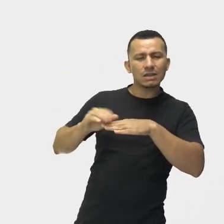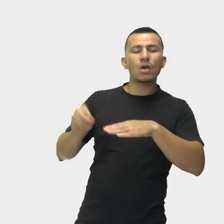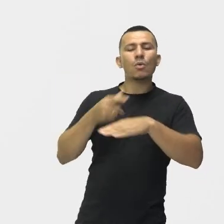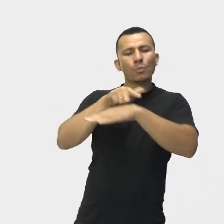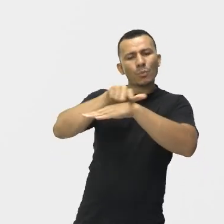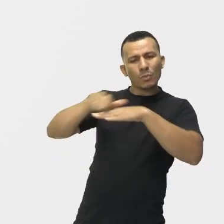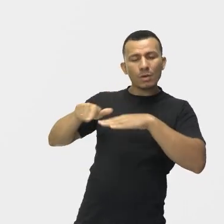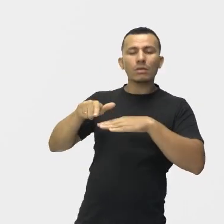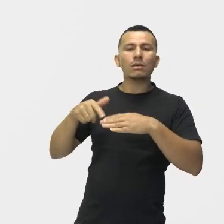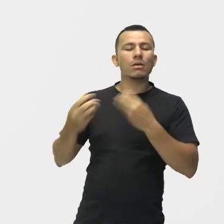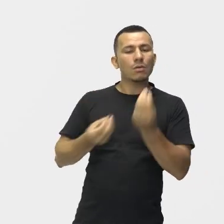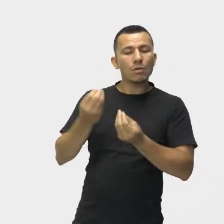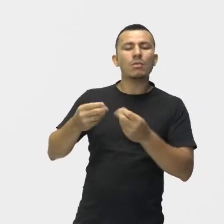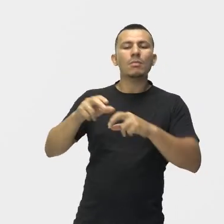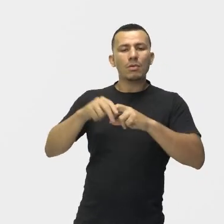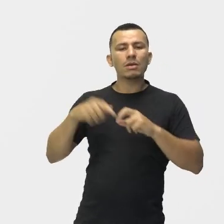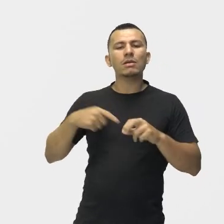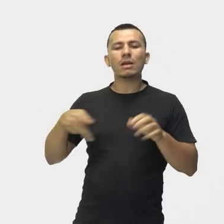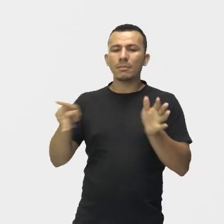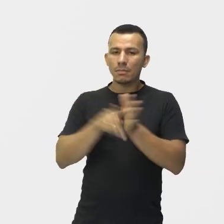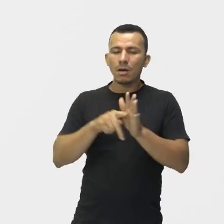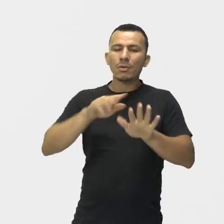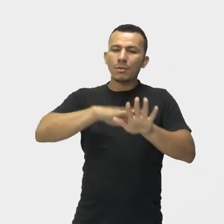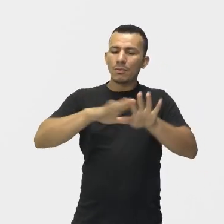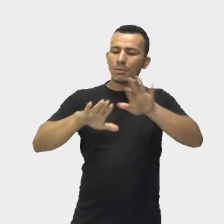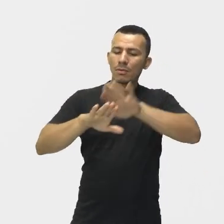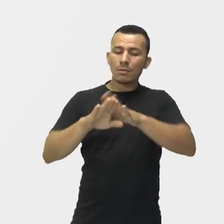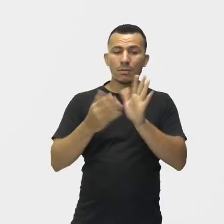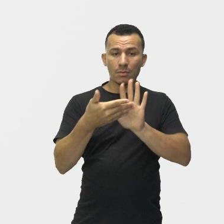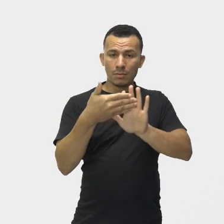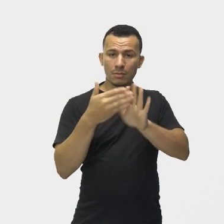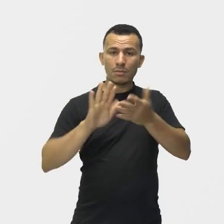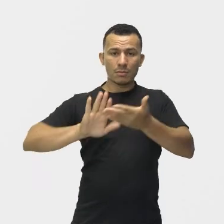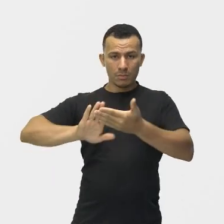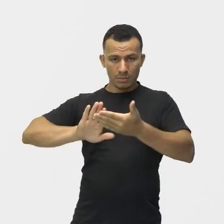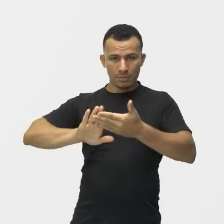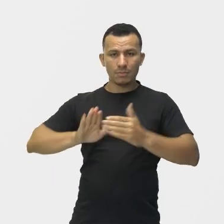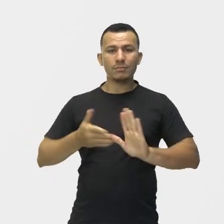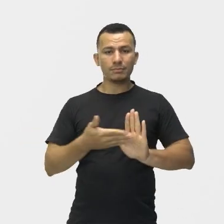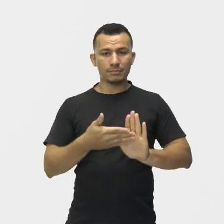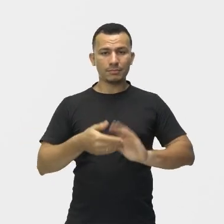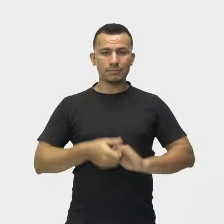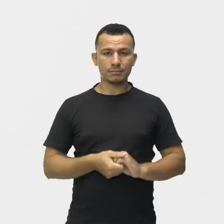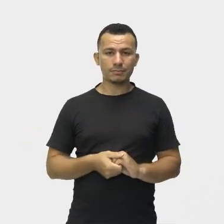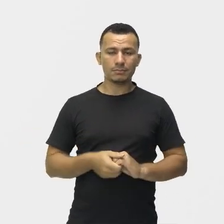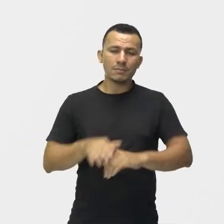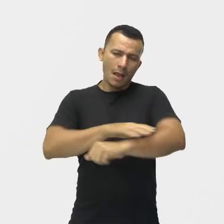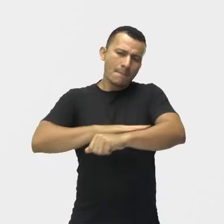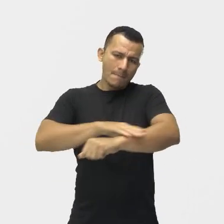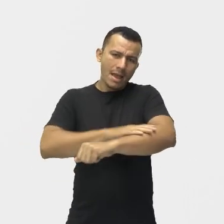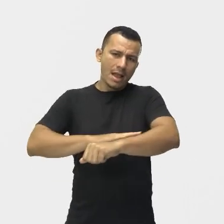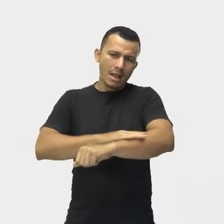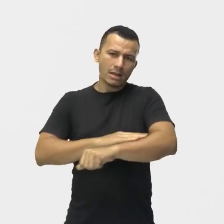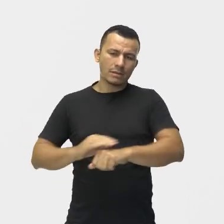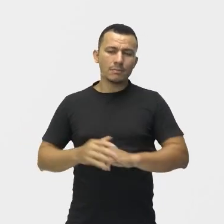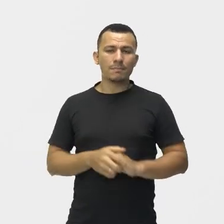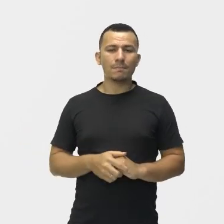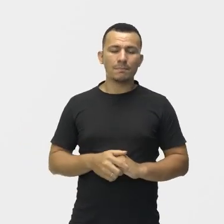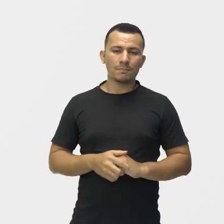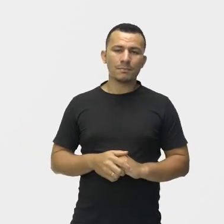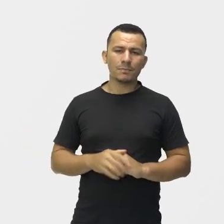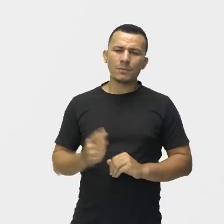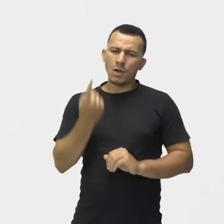liso, justamente por causa desses receptores que vão estar presentes ali na nossa pele, né? Não somente na nossa